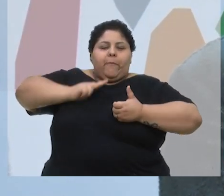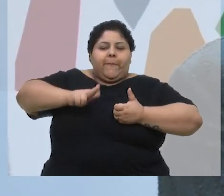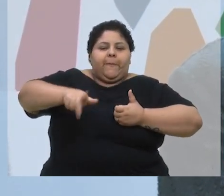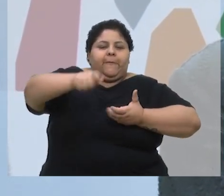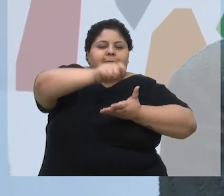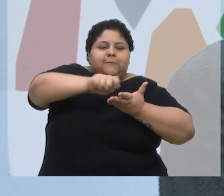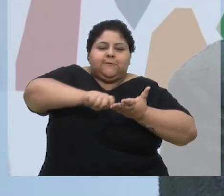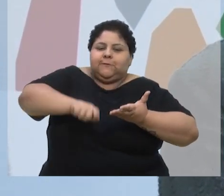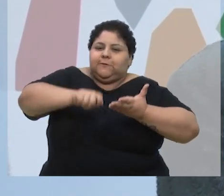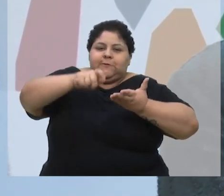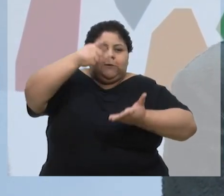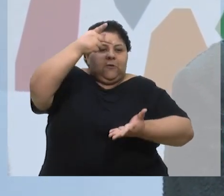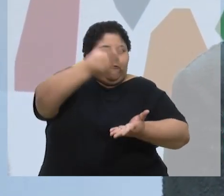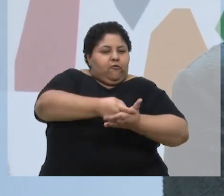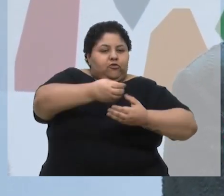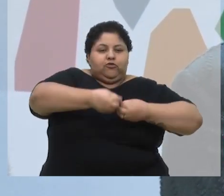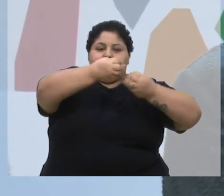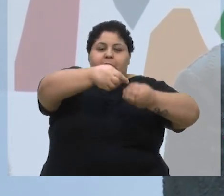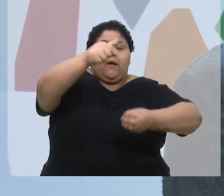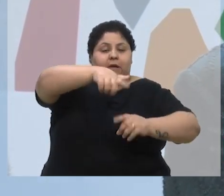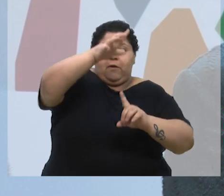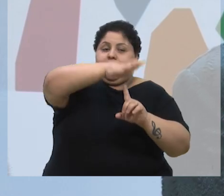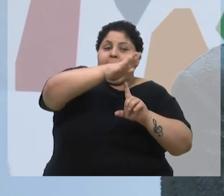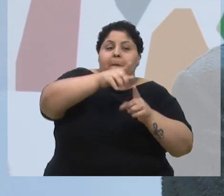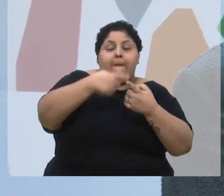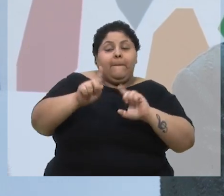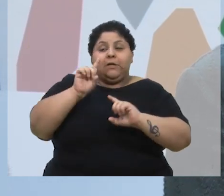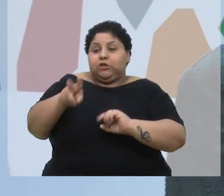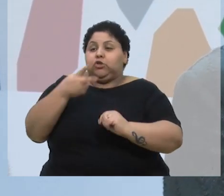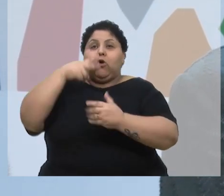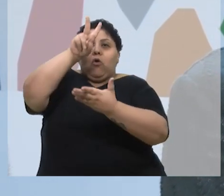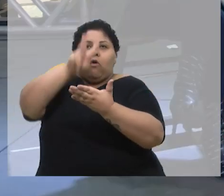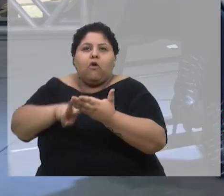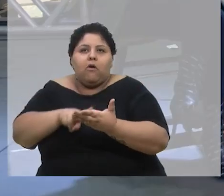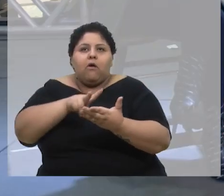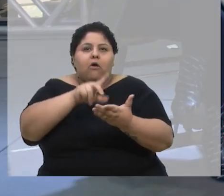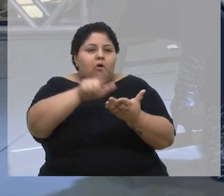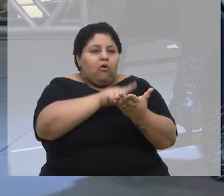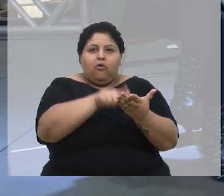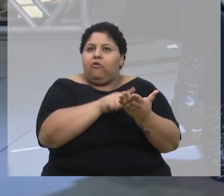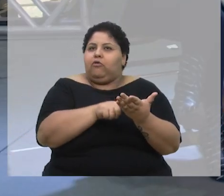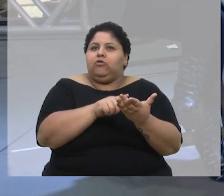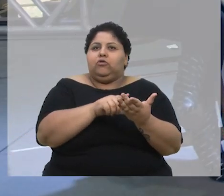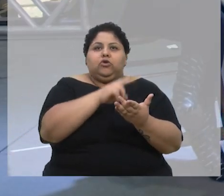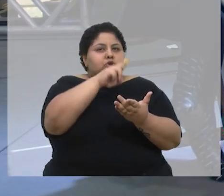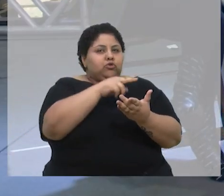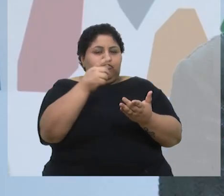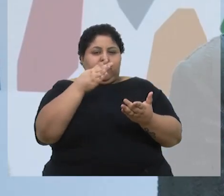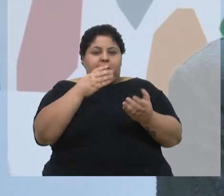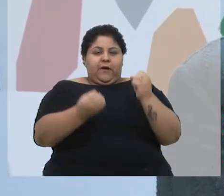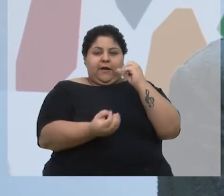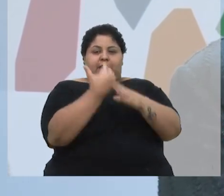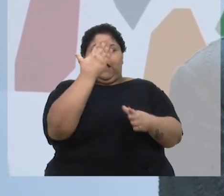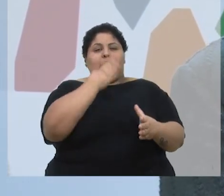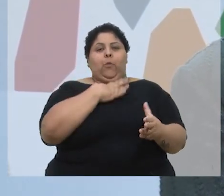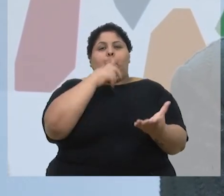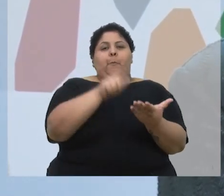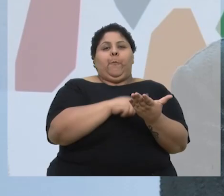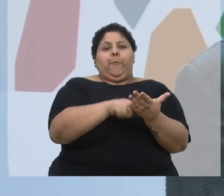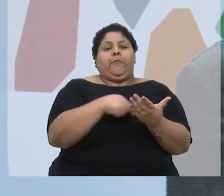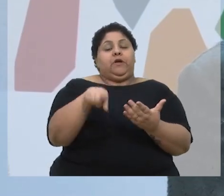eu, como professora e praticamente ex-professora, né? Primeiro do estado, depois